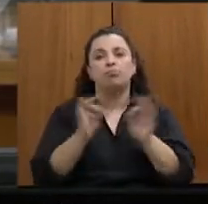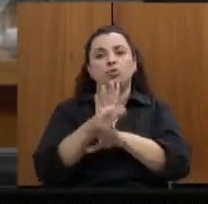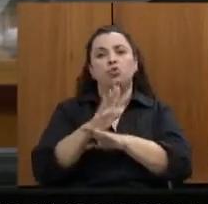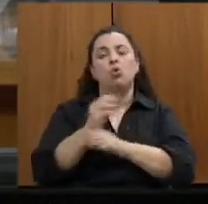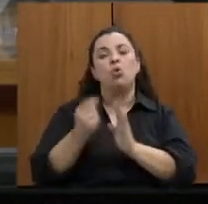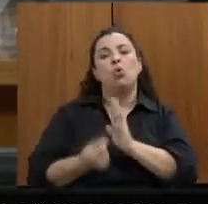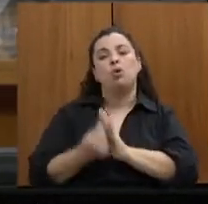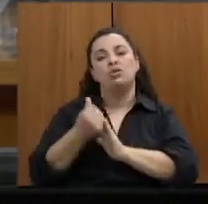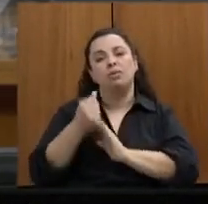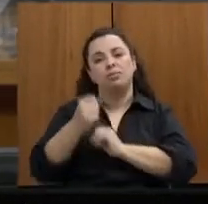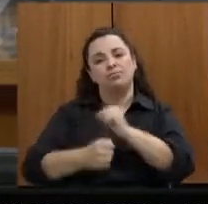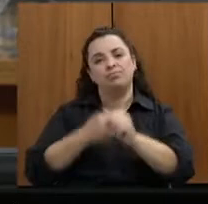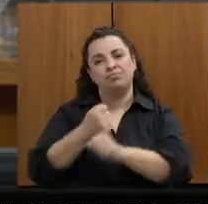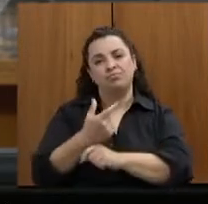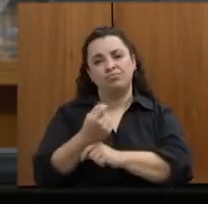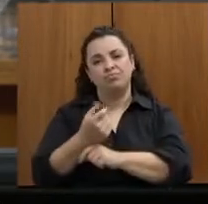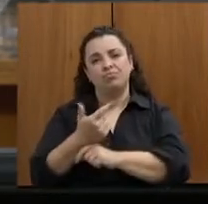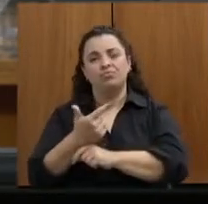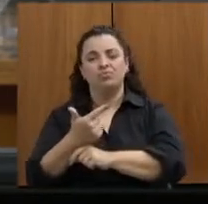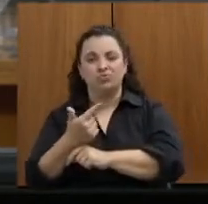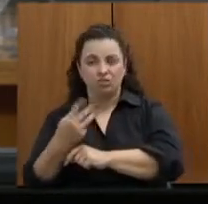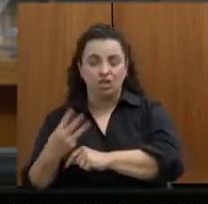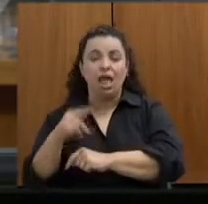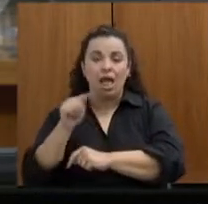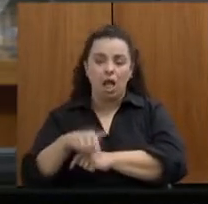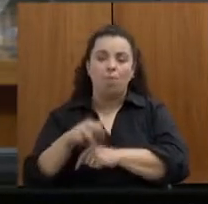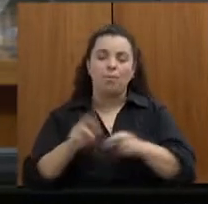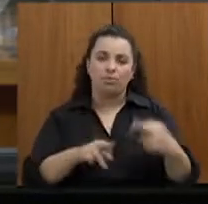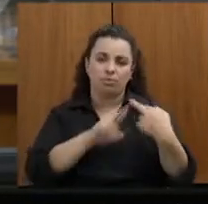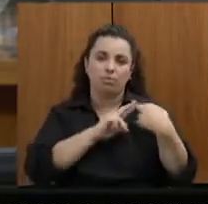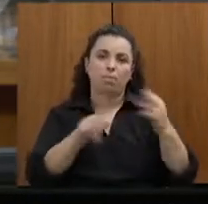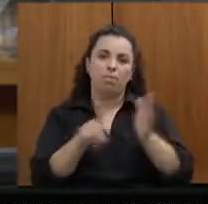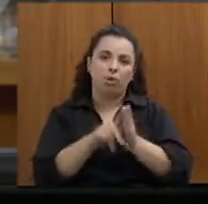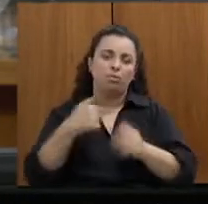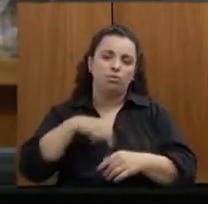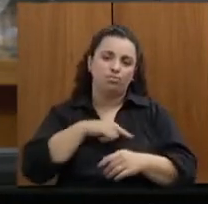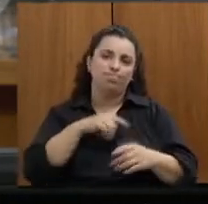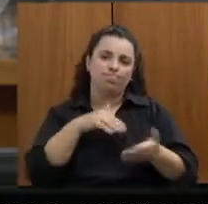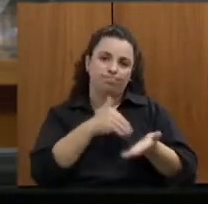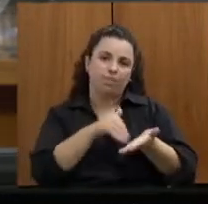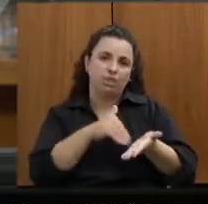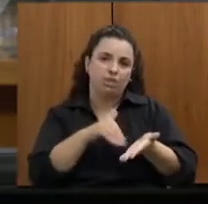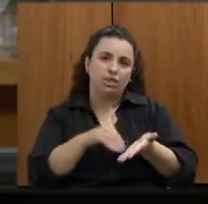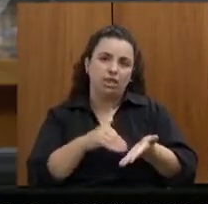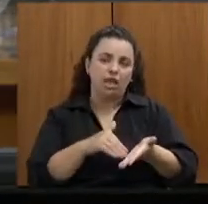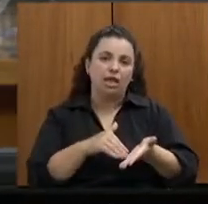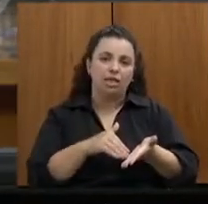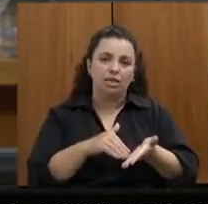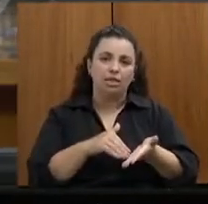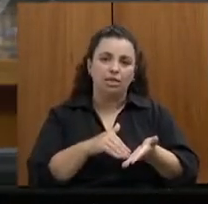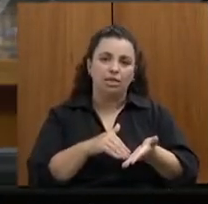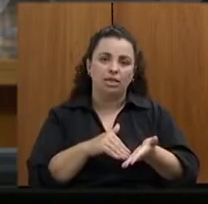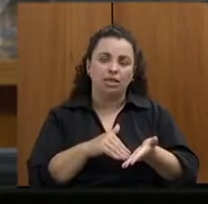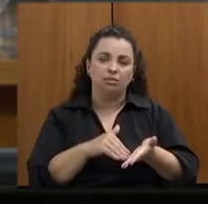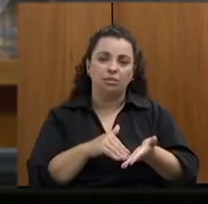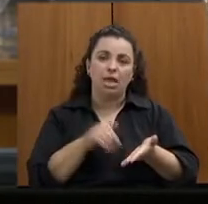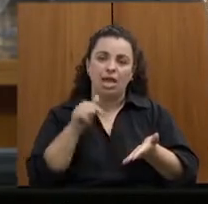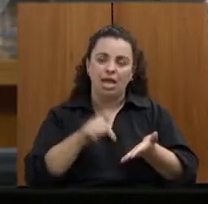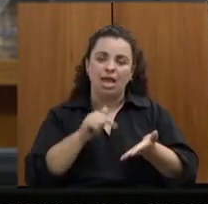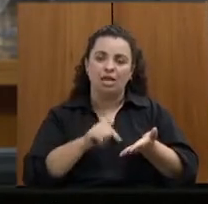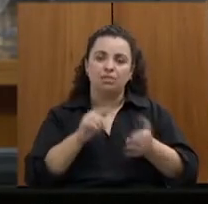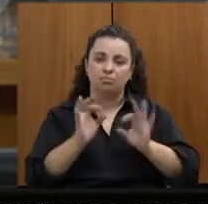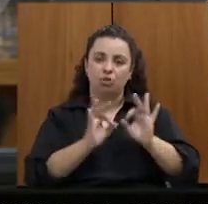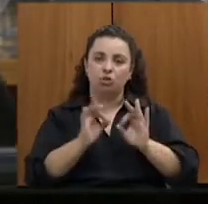2023. Isso é uma responsabilidade nossa. É uma responsabilidade nossa dar continuidade, porque a gente